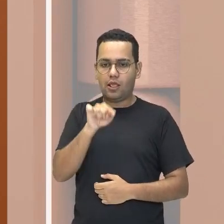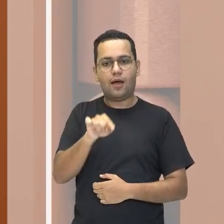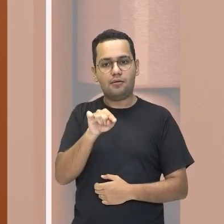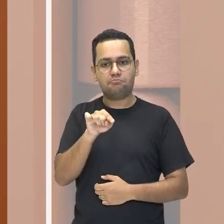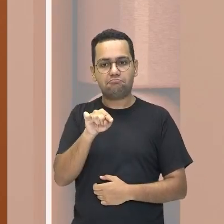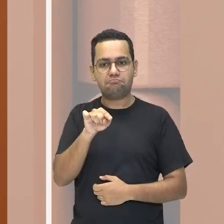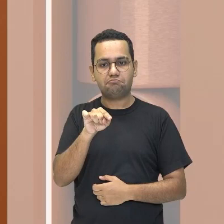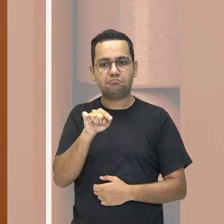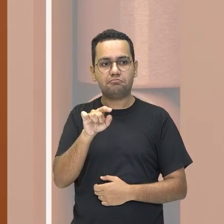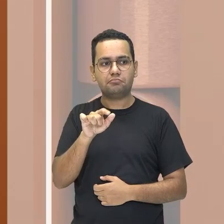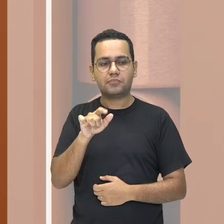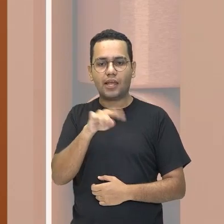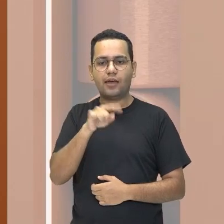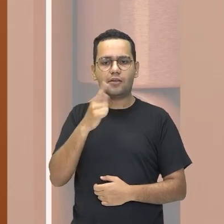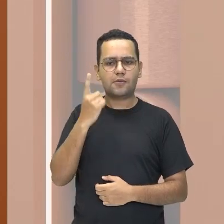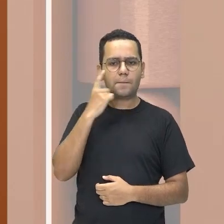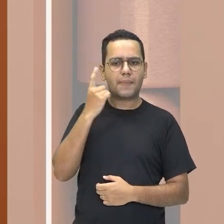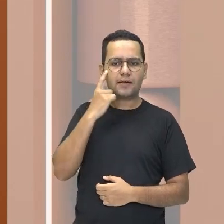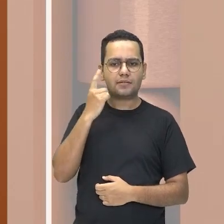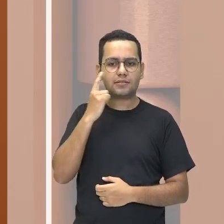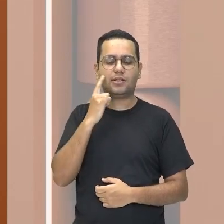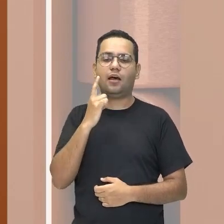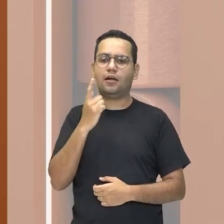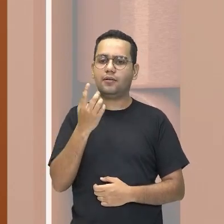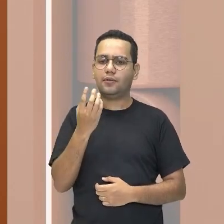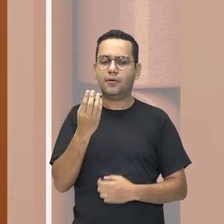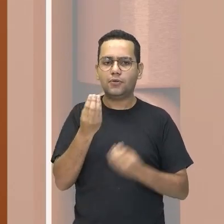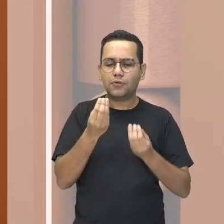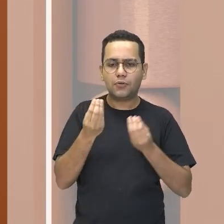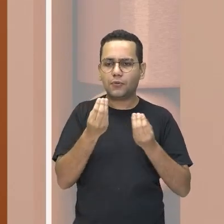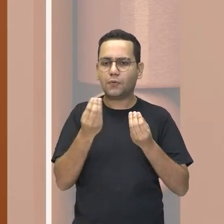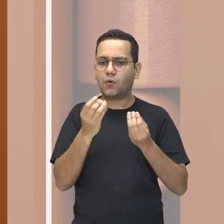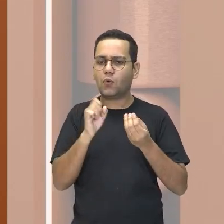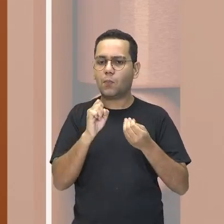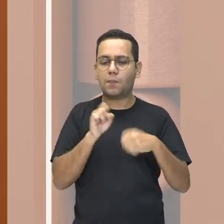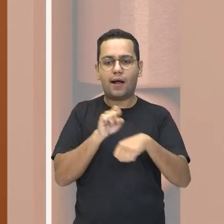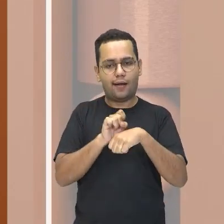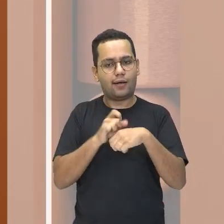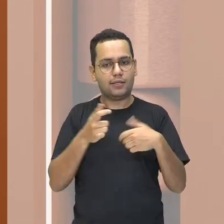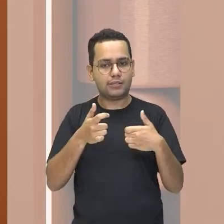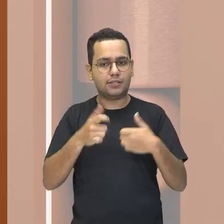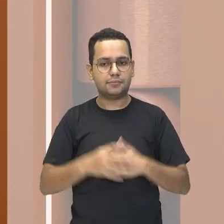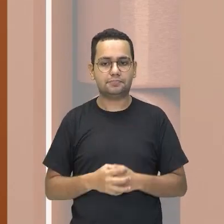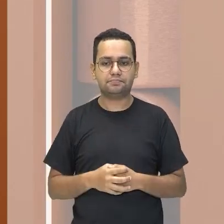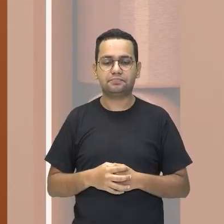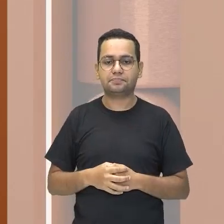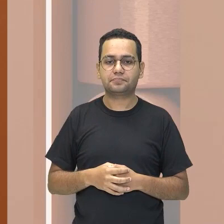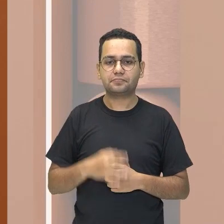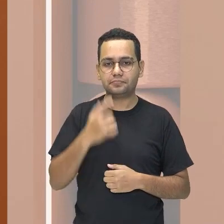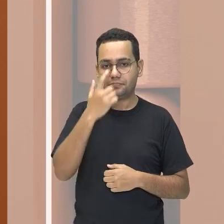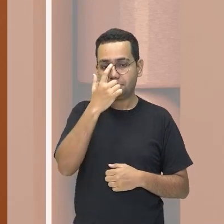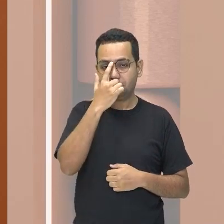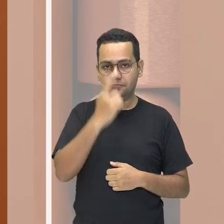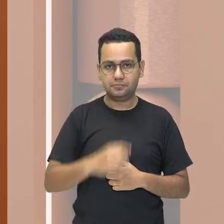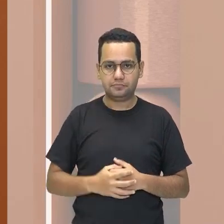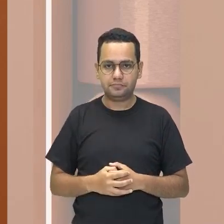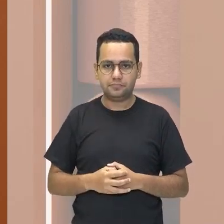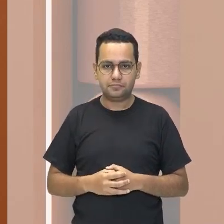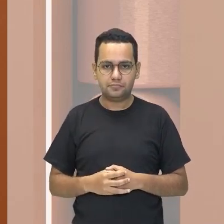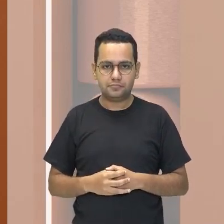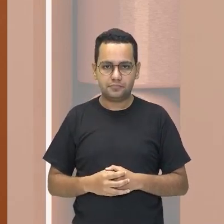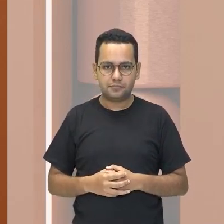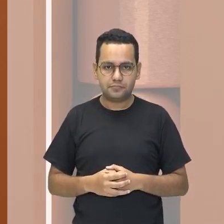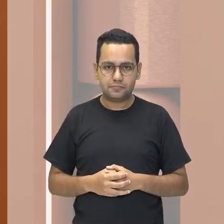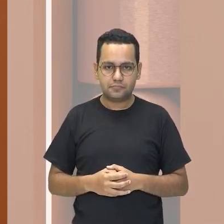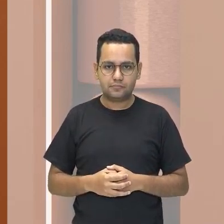evitou o conflito. Até porque, após a Segunda Guerra Mundial, os soviéticos já haviam descoberto, por